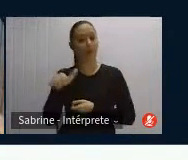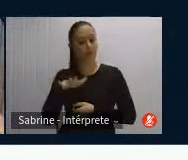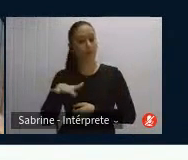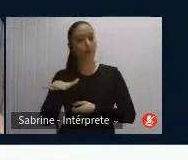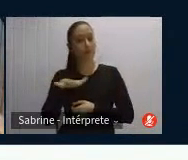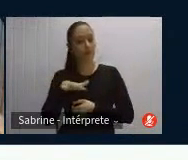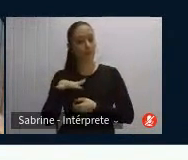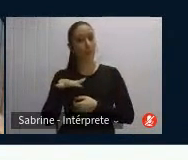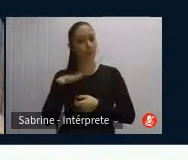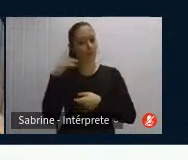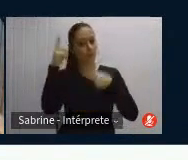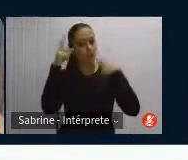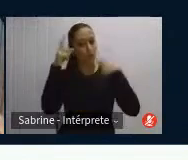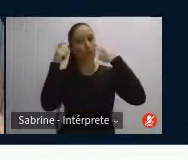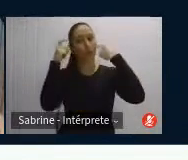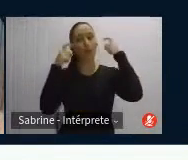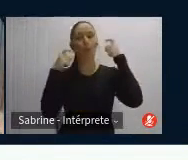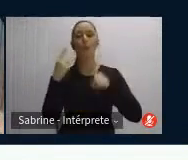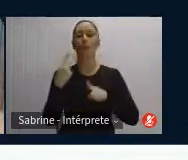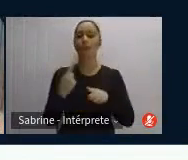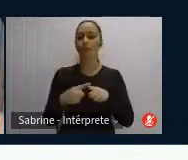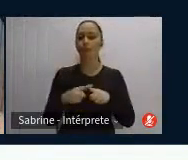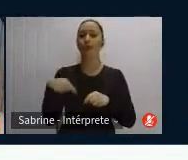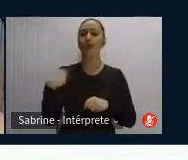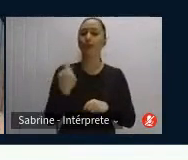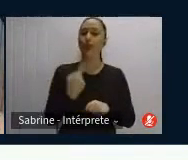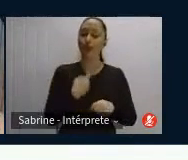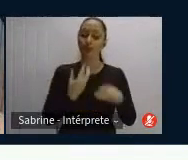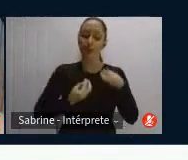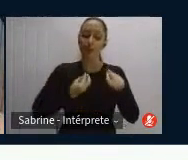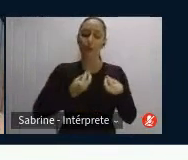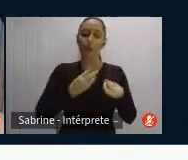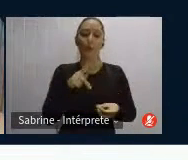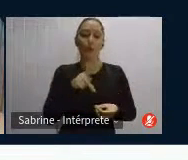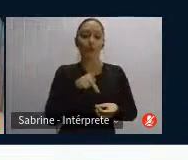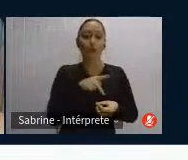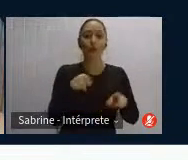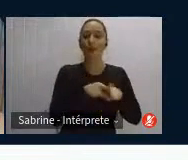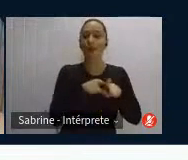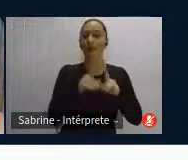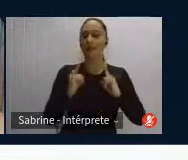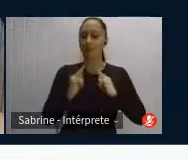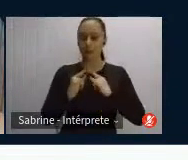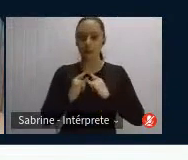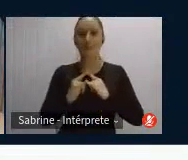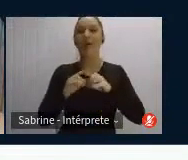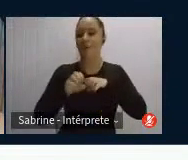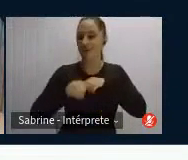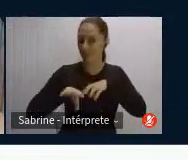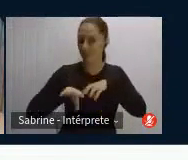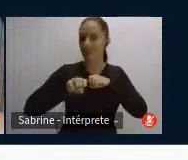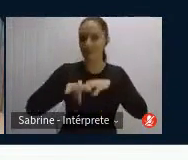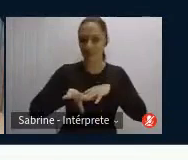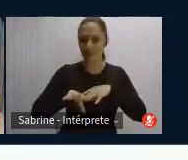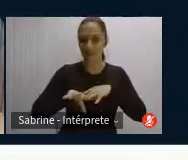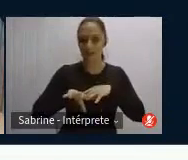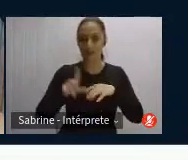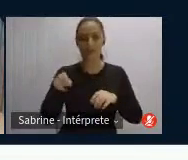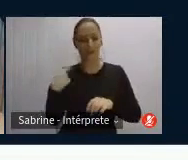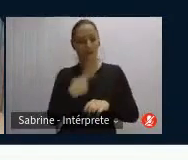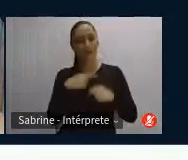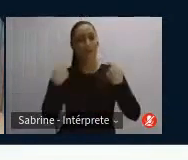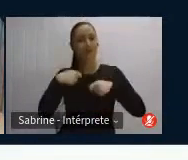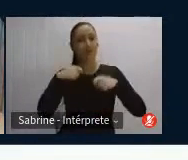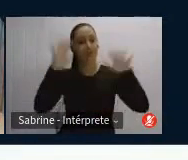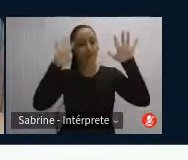enquanto educadores ou enquanto instituição de educação, né, que nos faz pensar o quanto